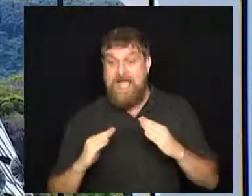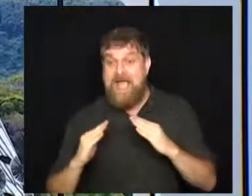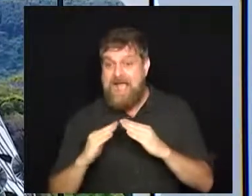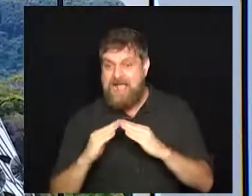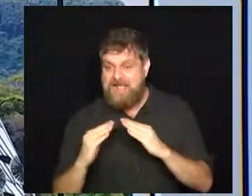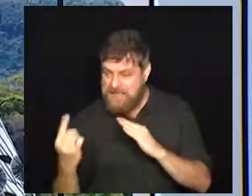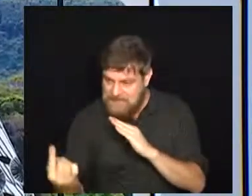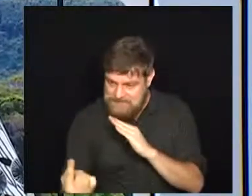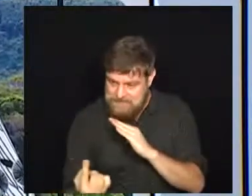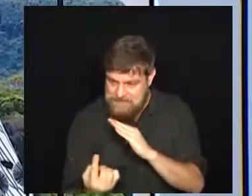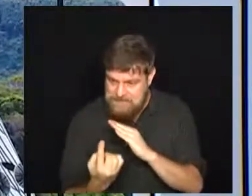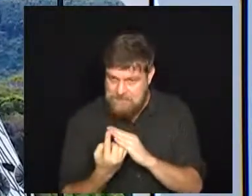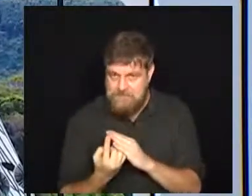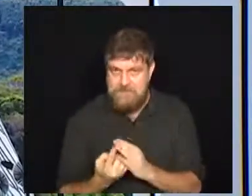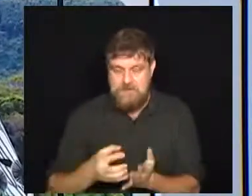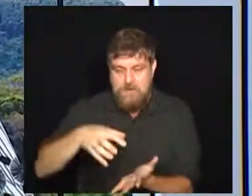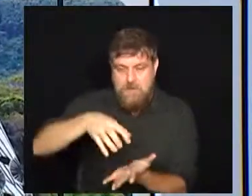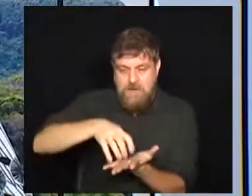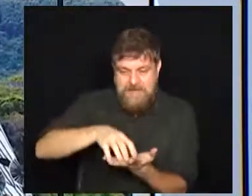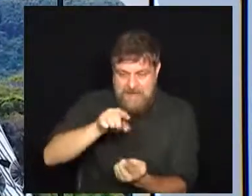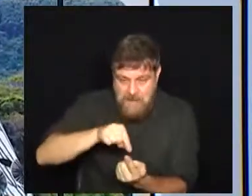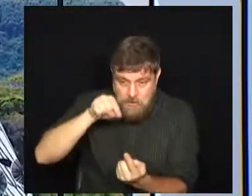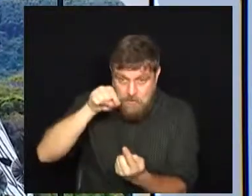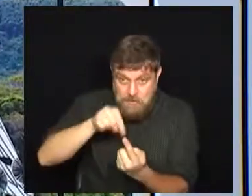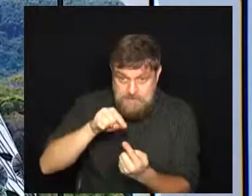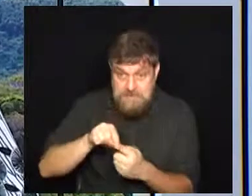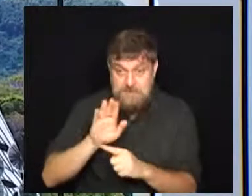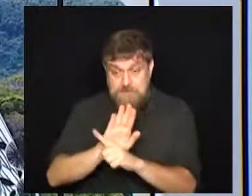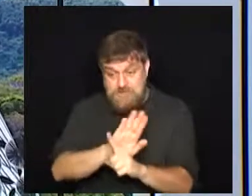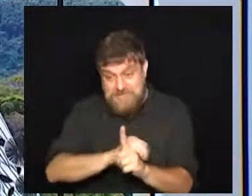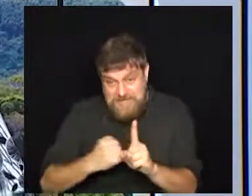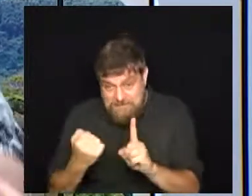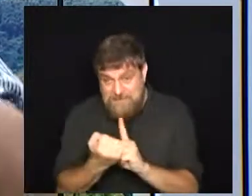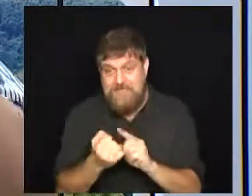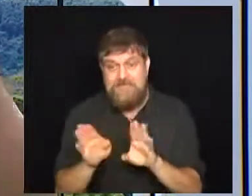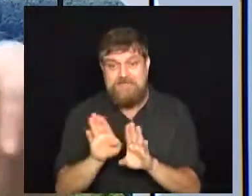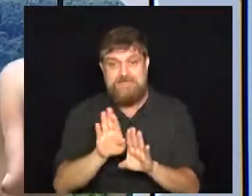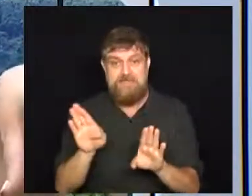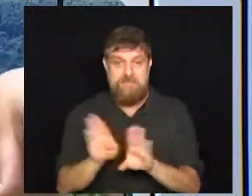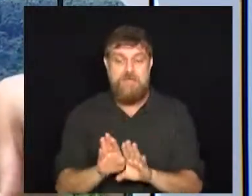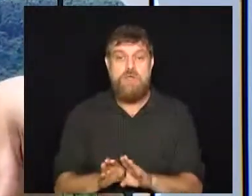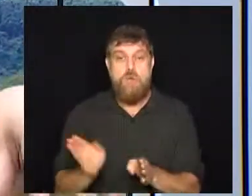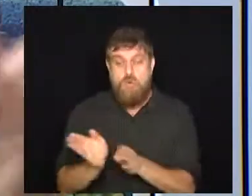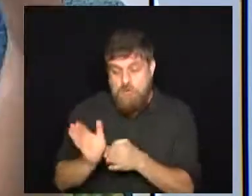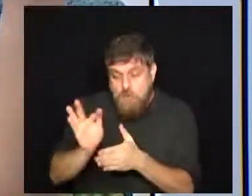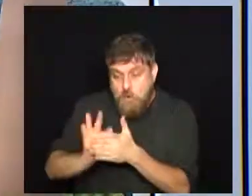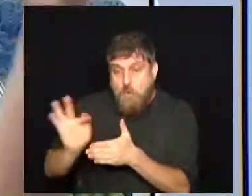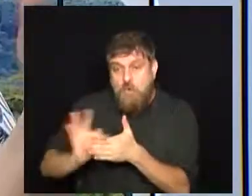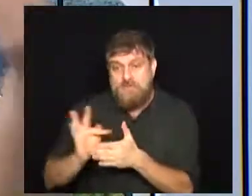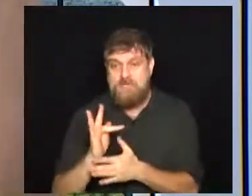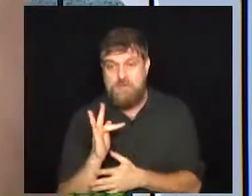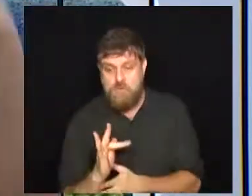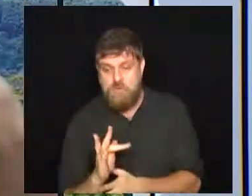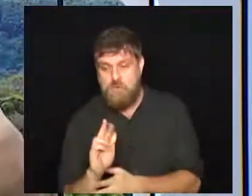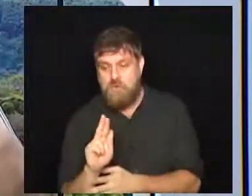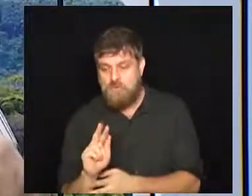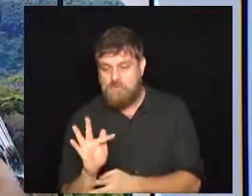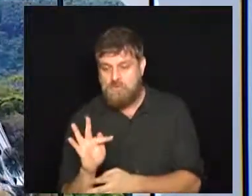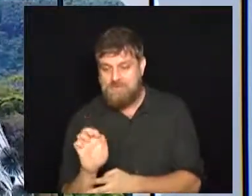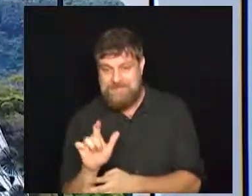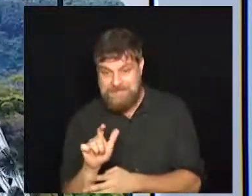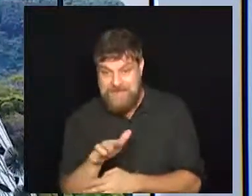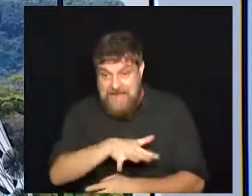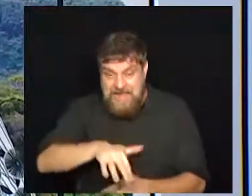tem, o CRAS, o CRAME, Conselho Tutelar e várias representatividades, inclusive educação,